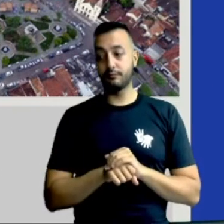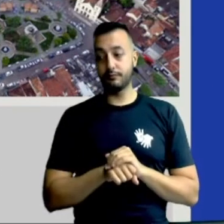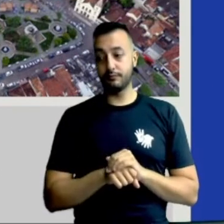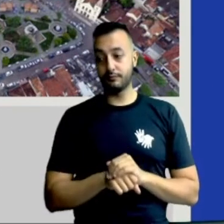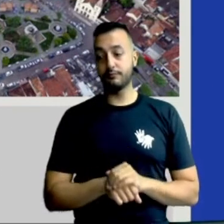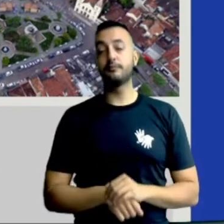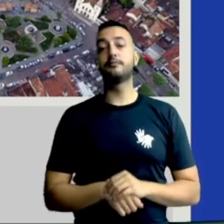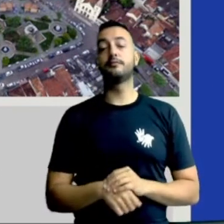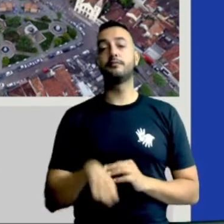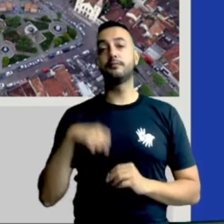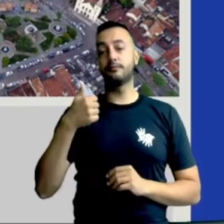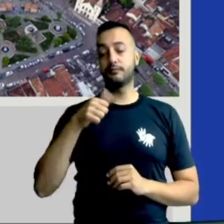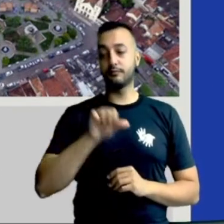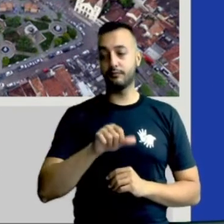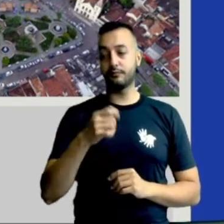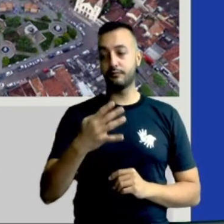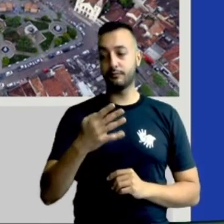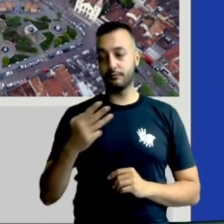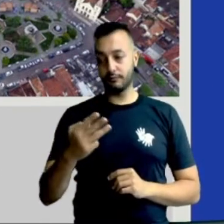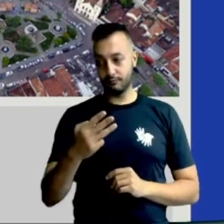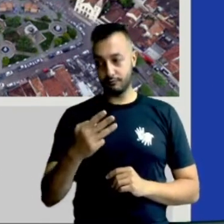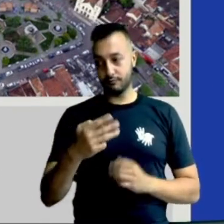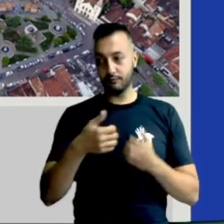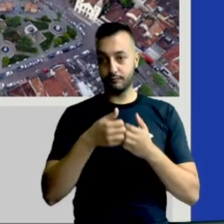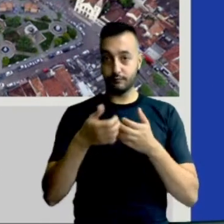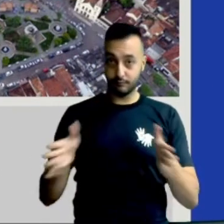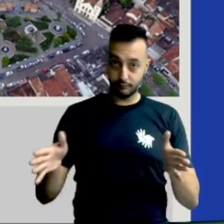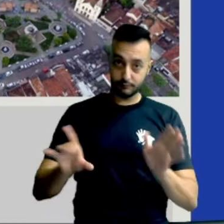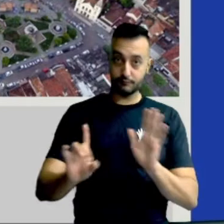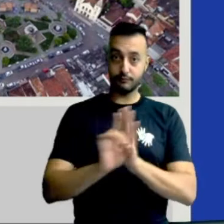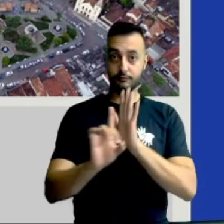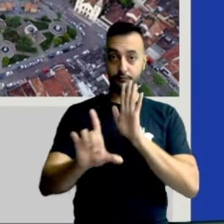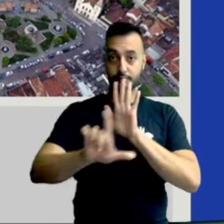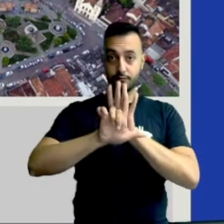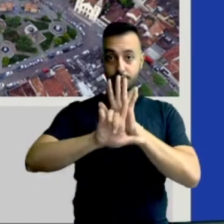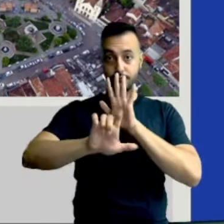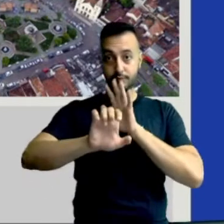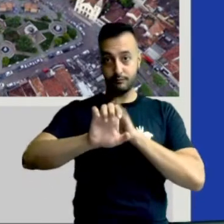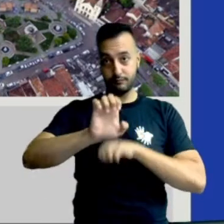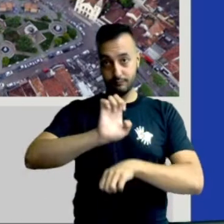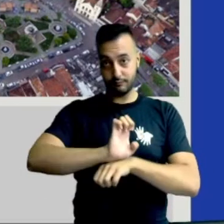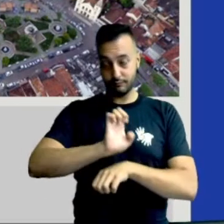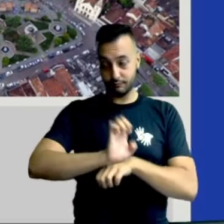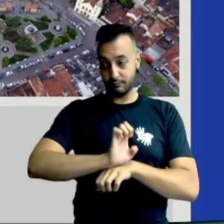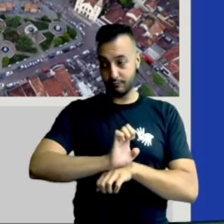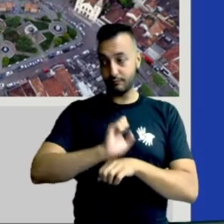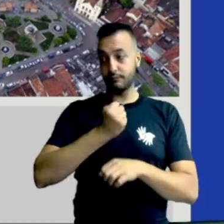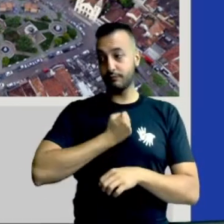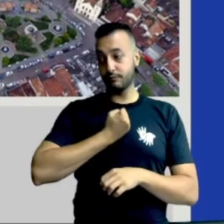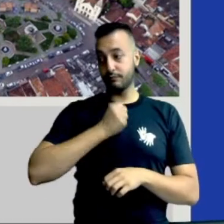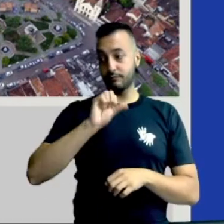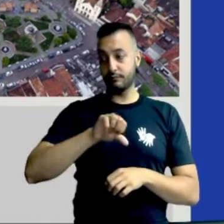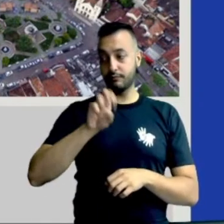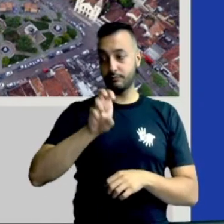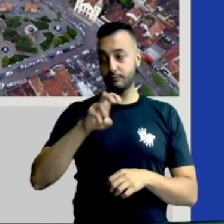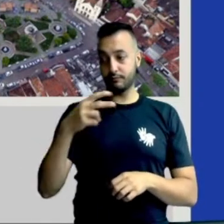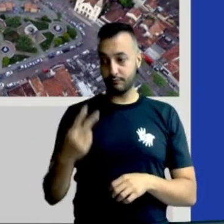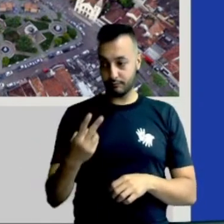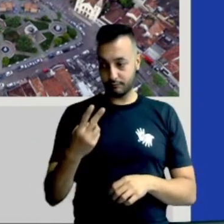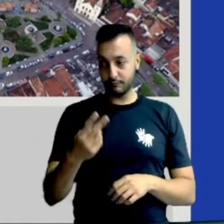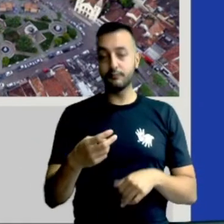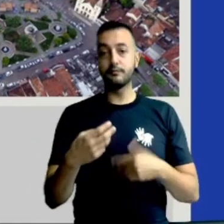Em 1943, a partir do Decreto-Lei Estadual de número 952,